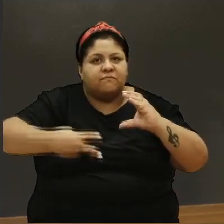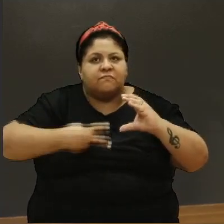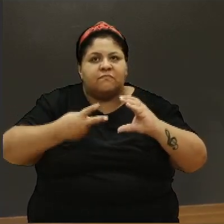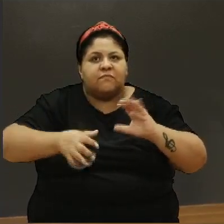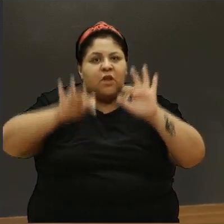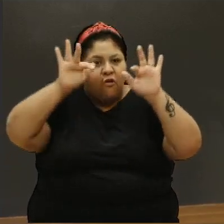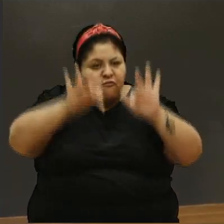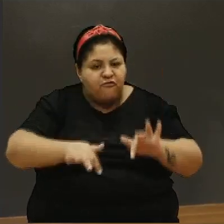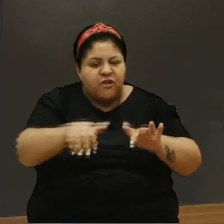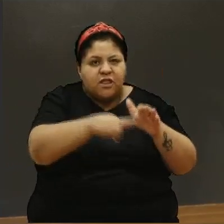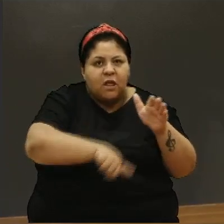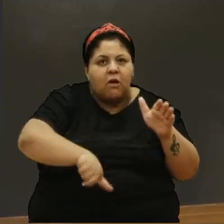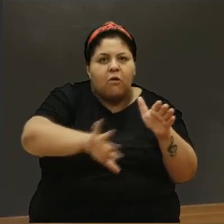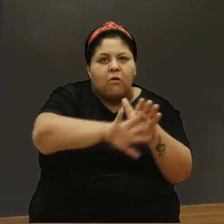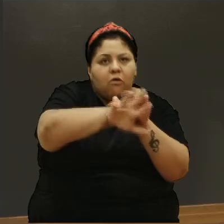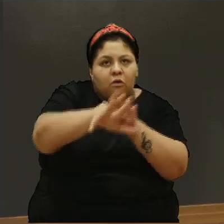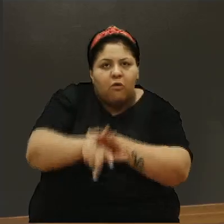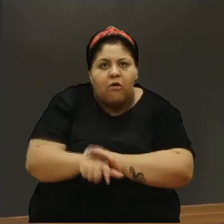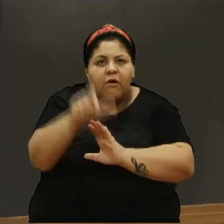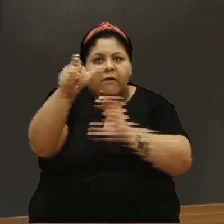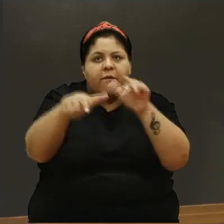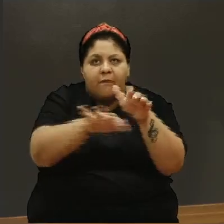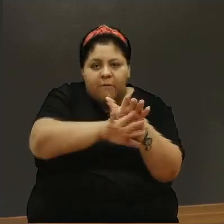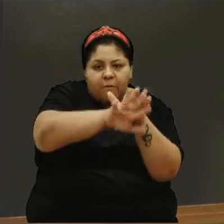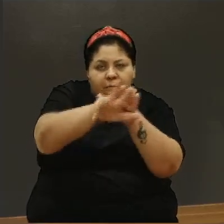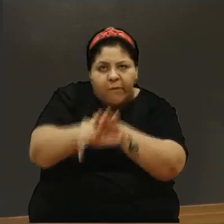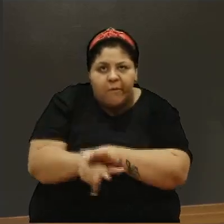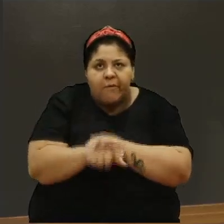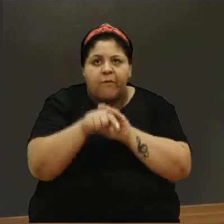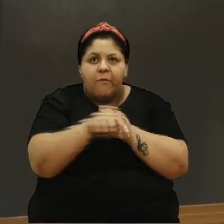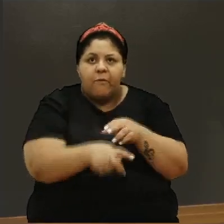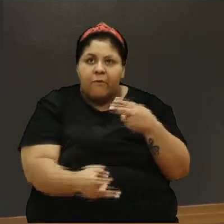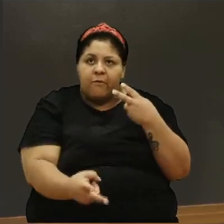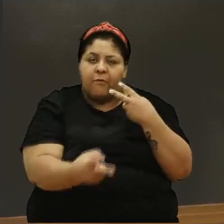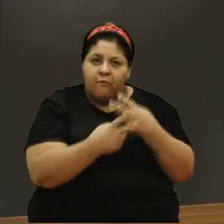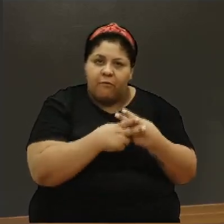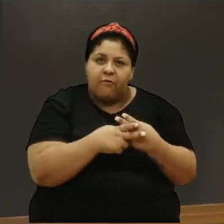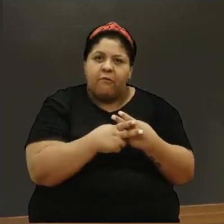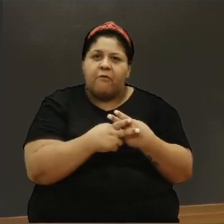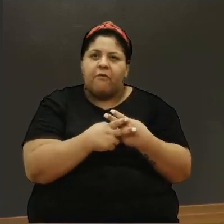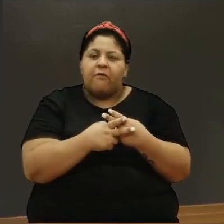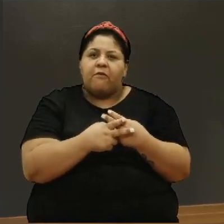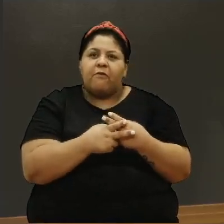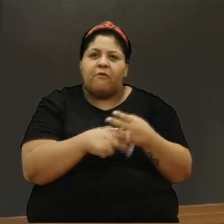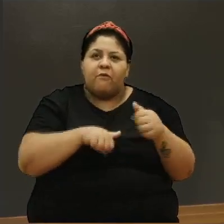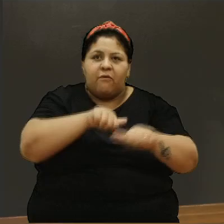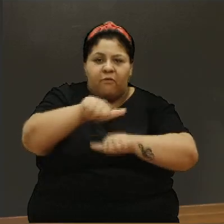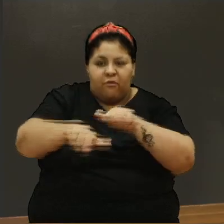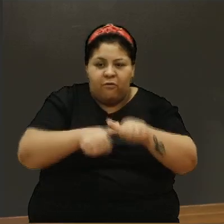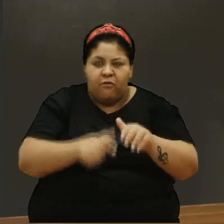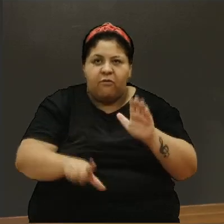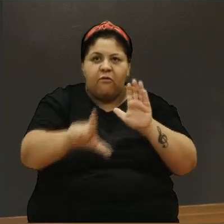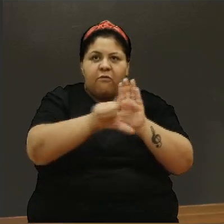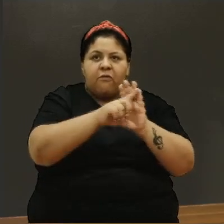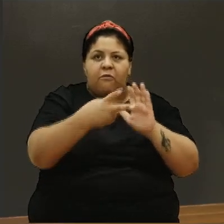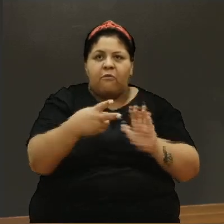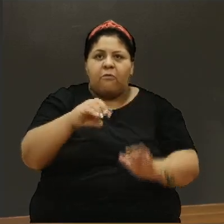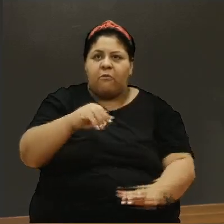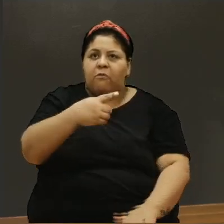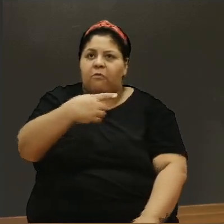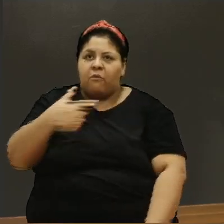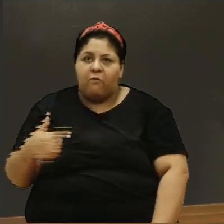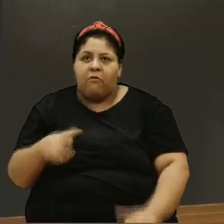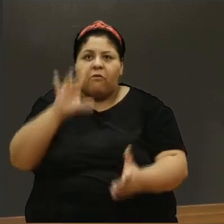combate à corrupção. Então, aqueles que roubaram, que sejam presos e, mais do que isso, que a alteração legal de 2017,